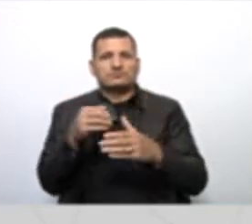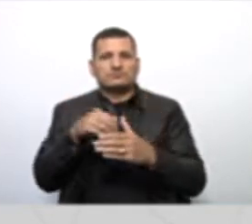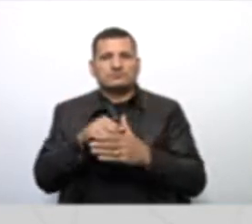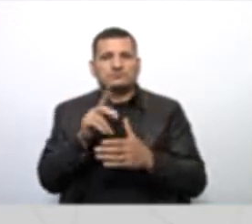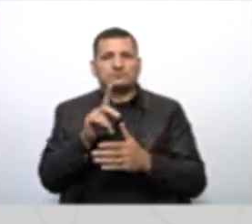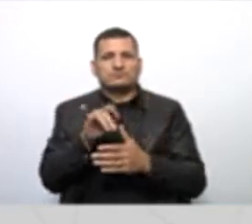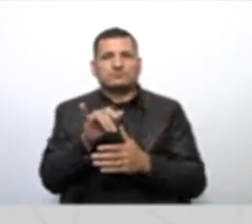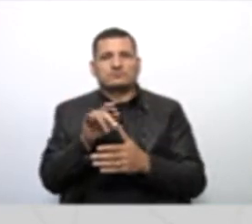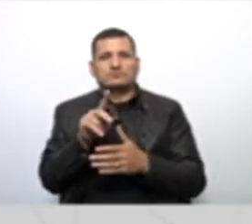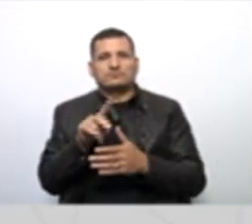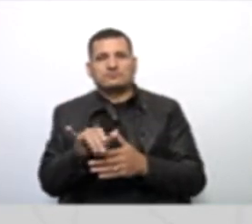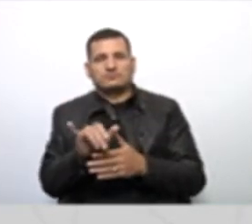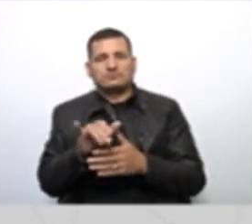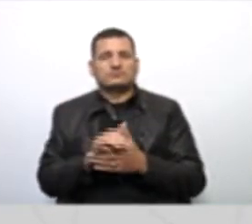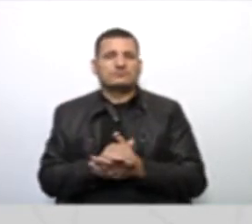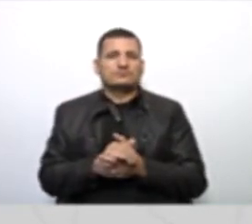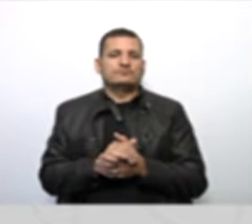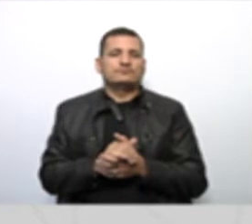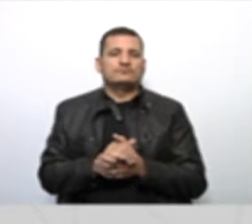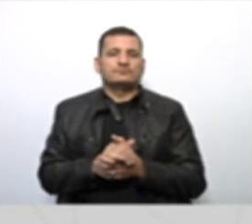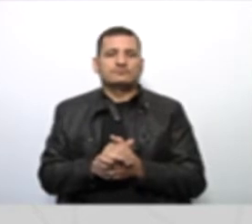Kiwi Launch.